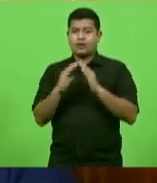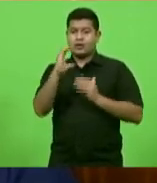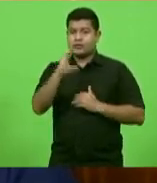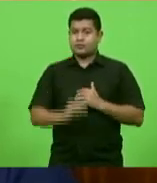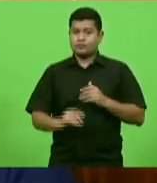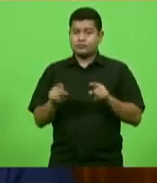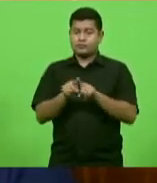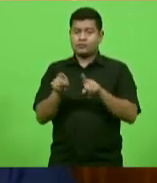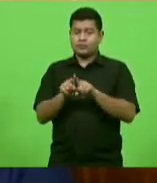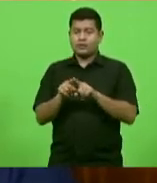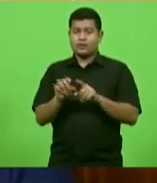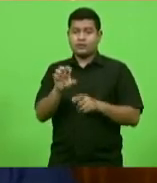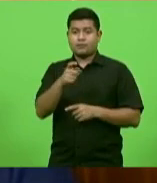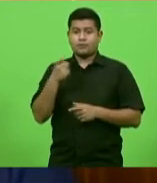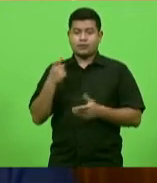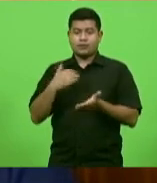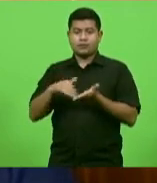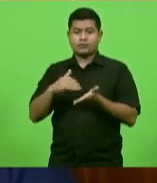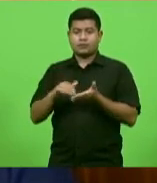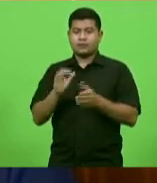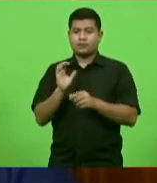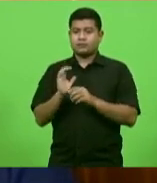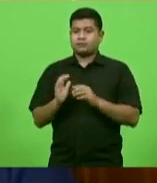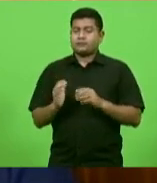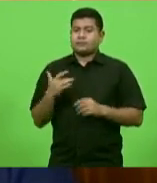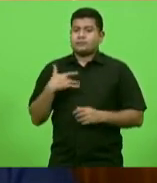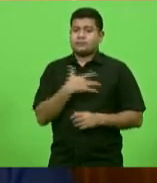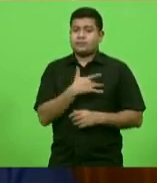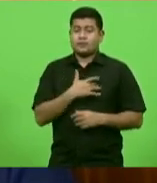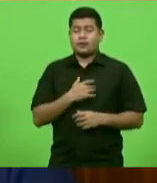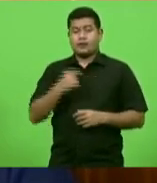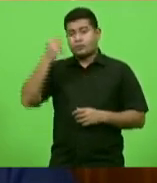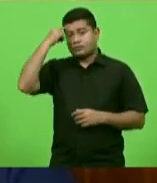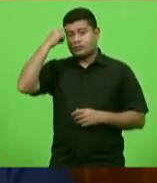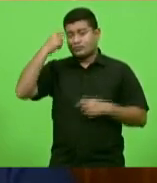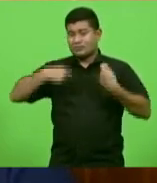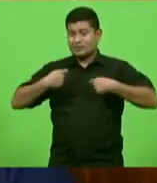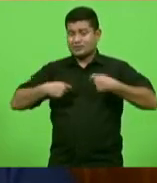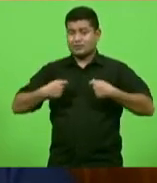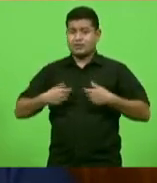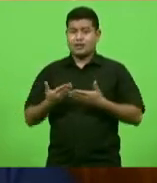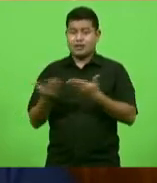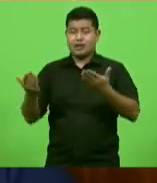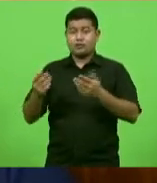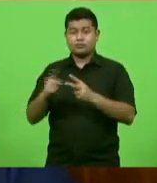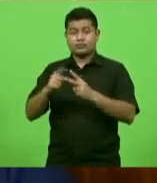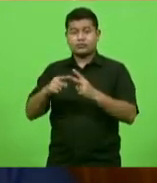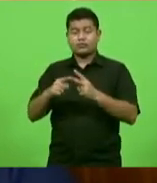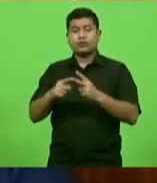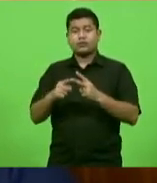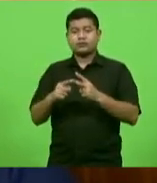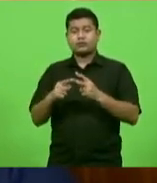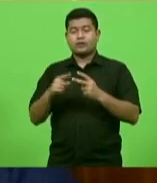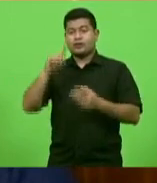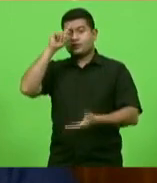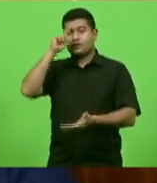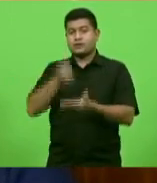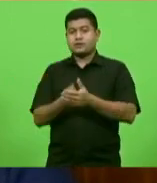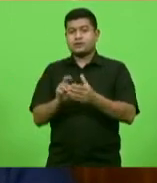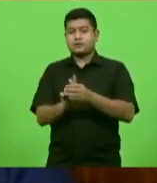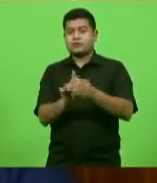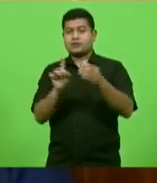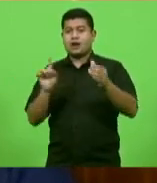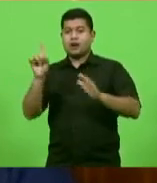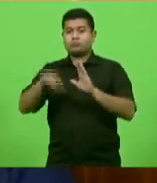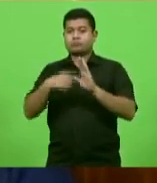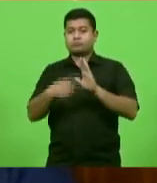da Saúde. Penso que seja fundamental lembrar que ambos deixaram seus cargos do governo por vontade